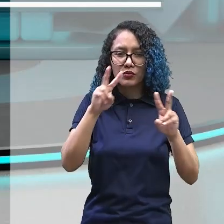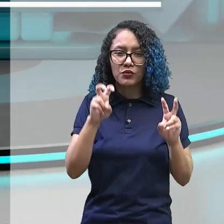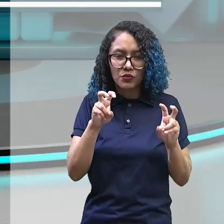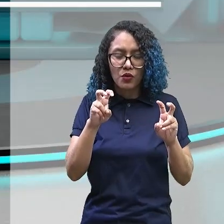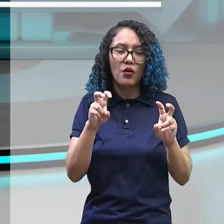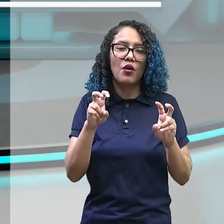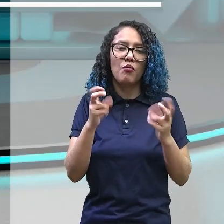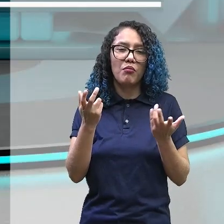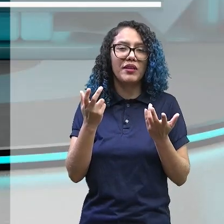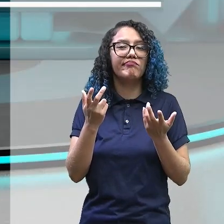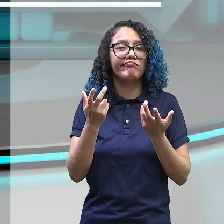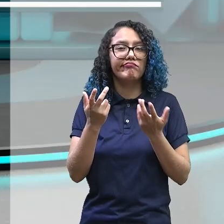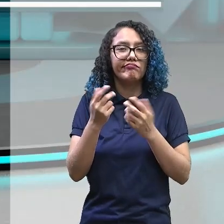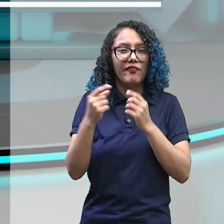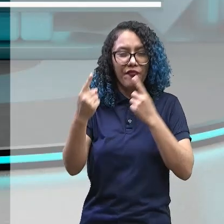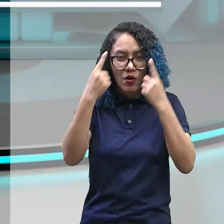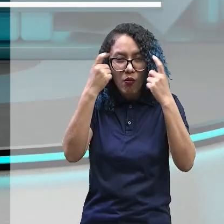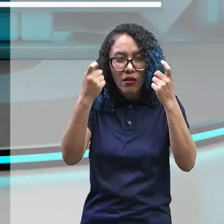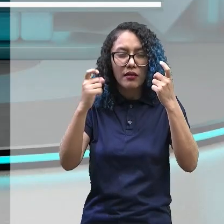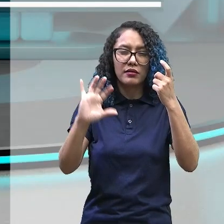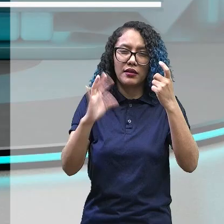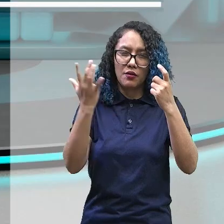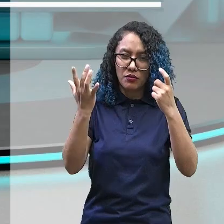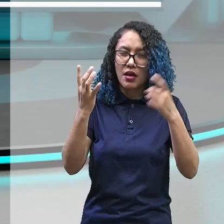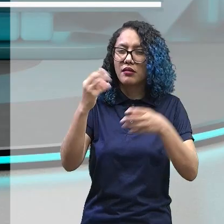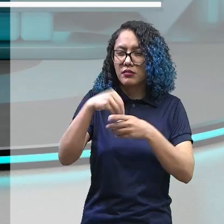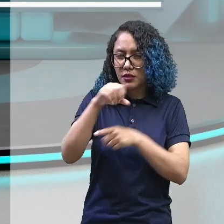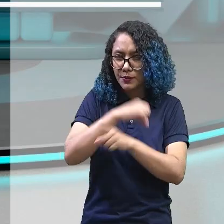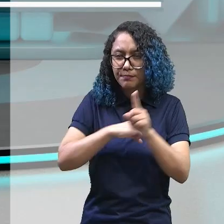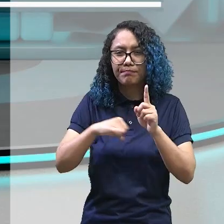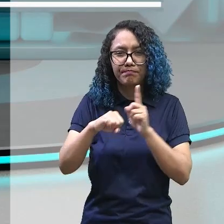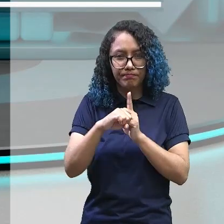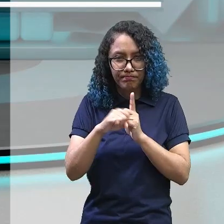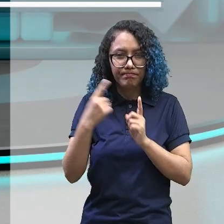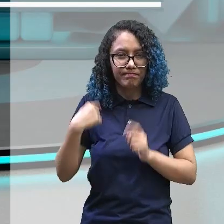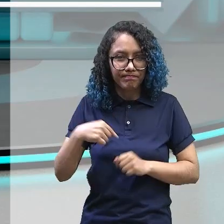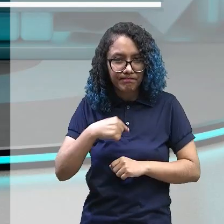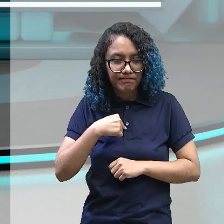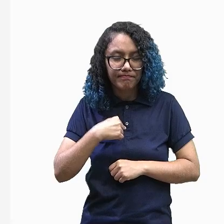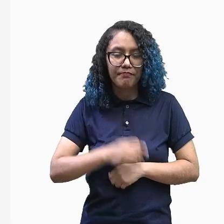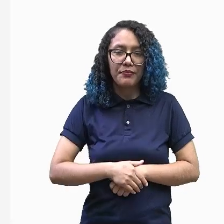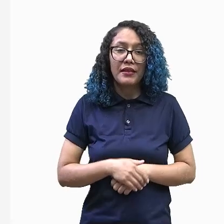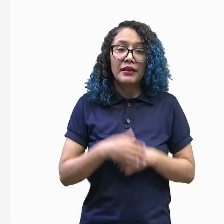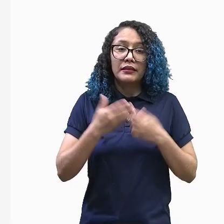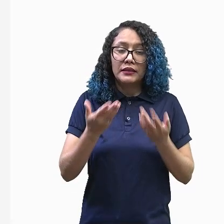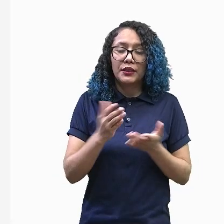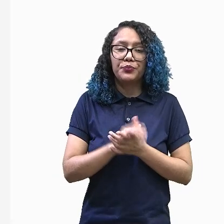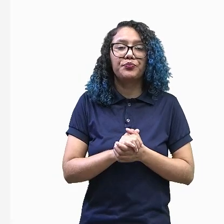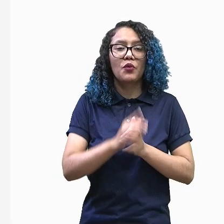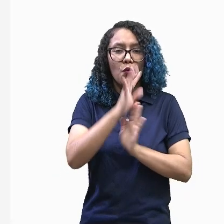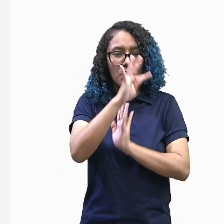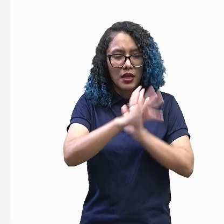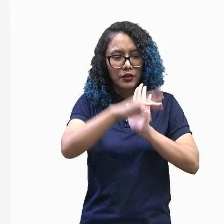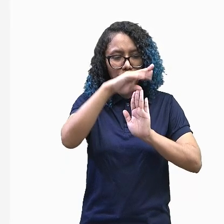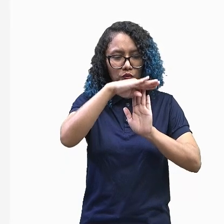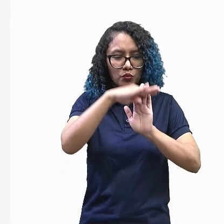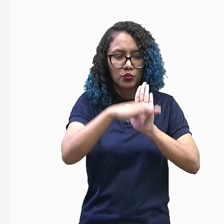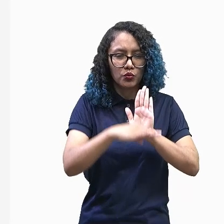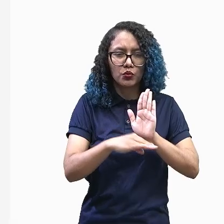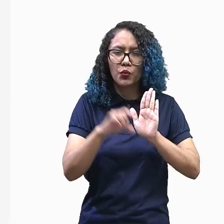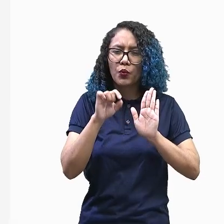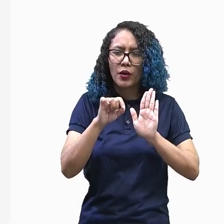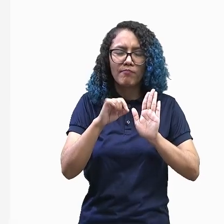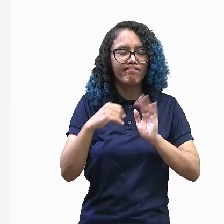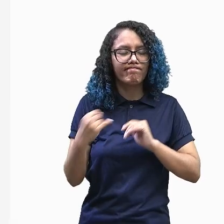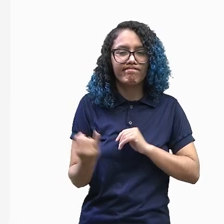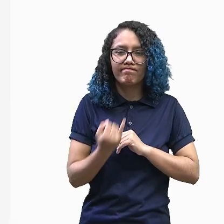ocorre nesse tipo de violência na nossa sociedade. Então, o texto normativo, ele é uma ferramenta